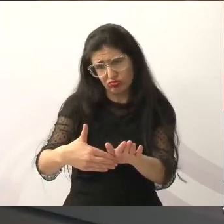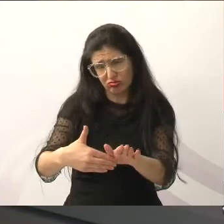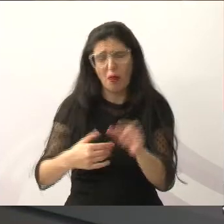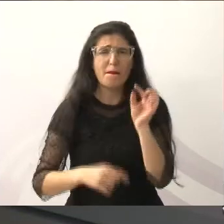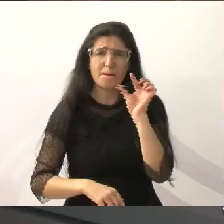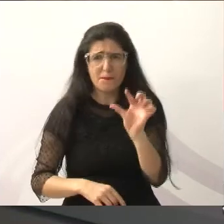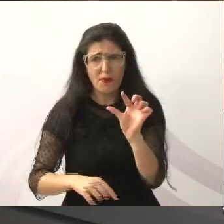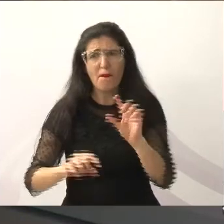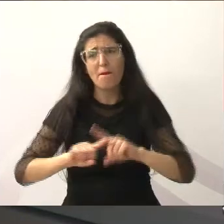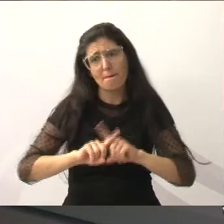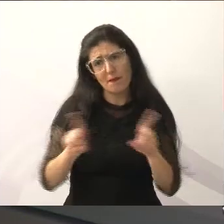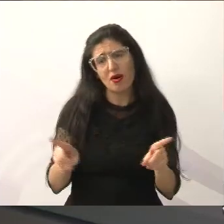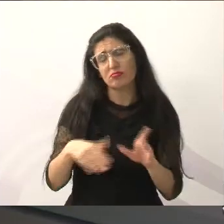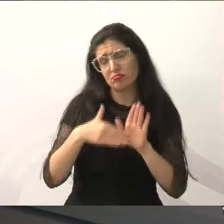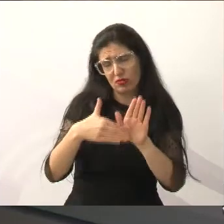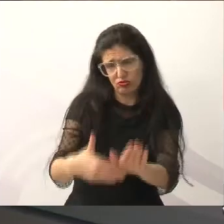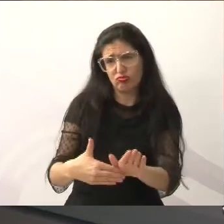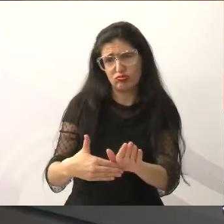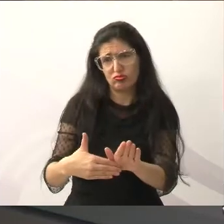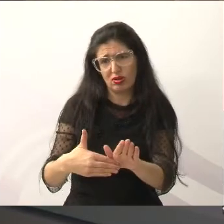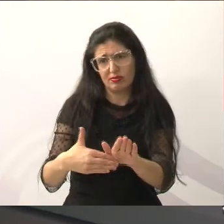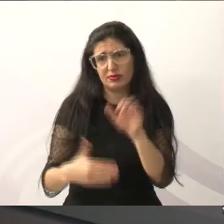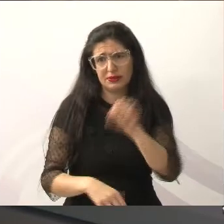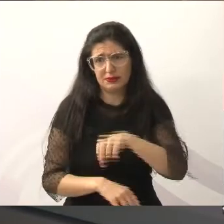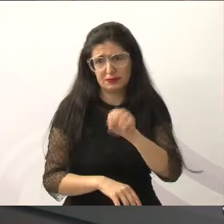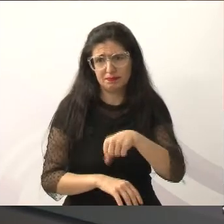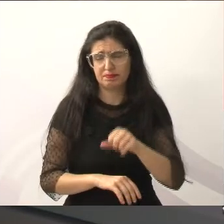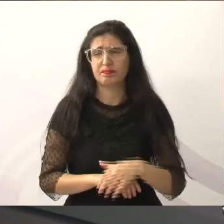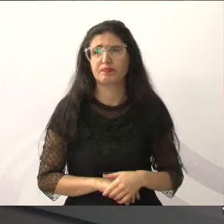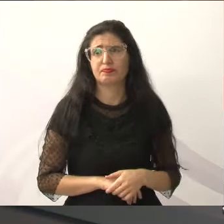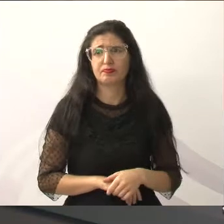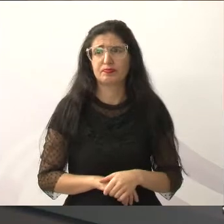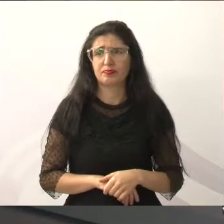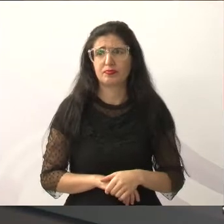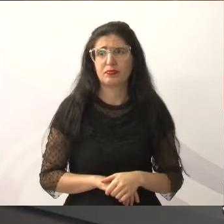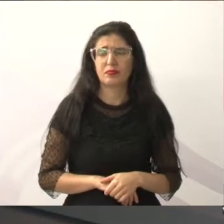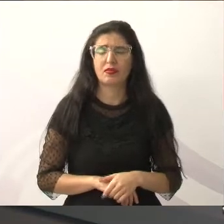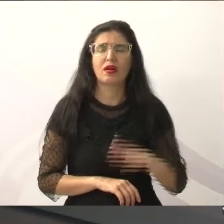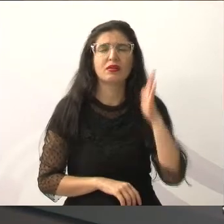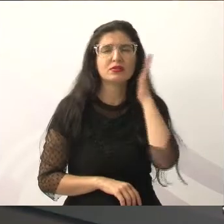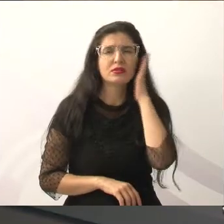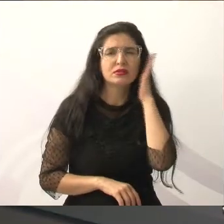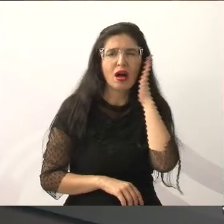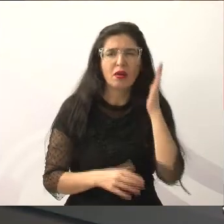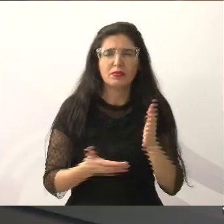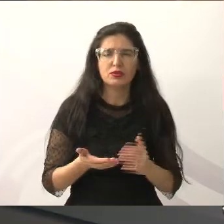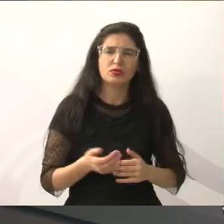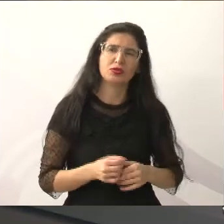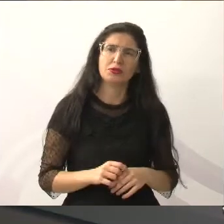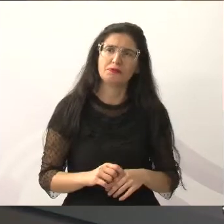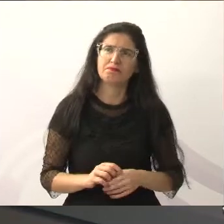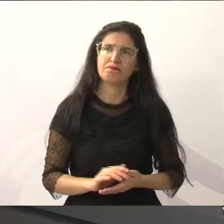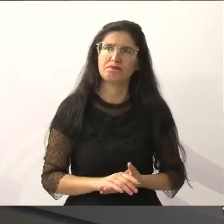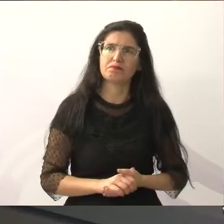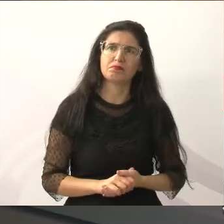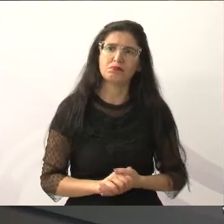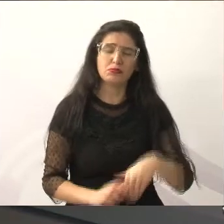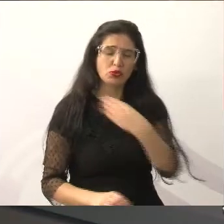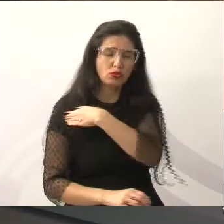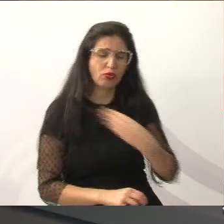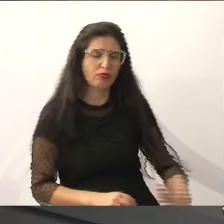suas condições. A gente sabe que a fatia maior do bolo de arrecadação dos impostos, isso fica com o governo